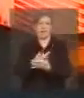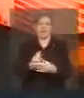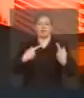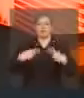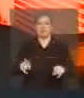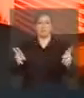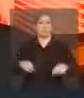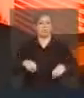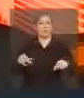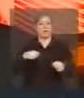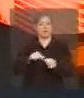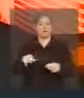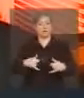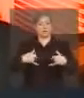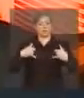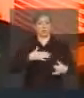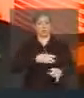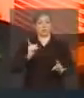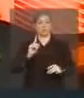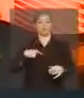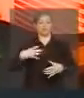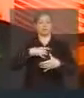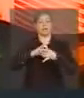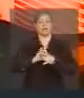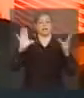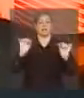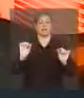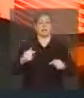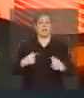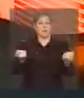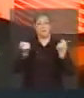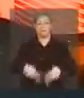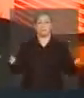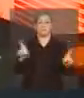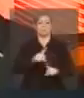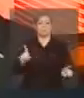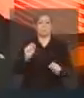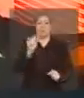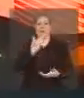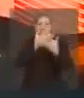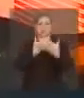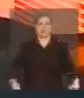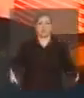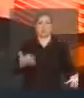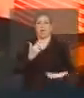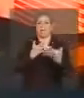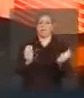orgulho. Faço isso por independência. De não precisar jantar nem almoçar com